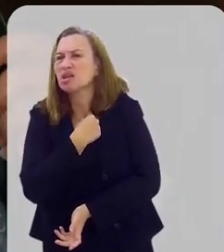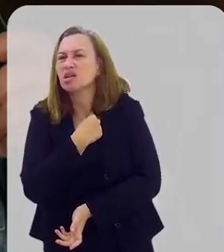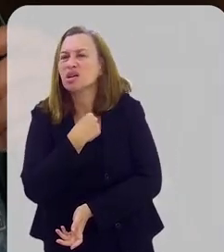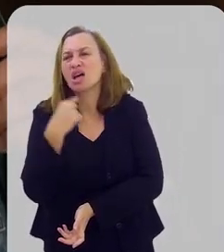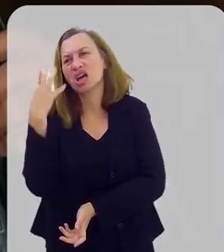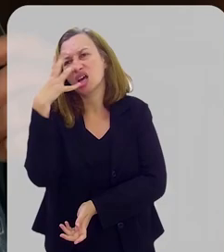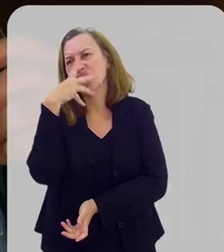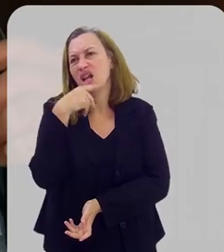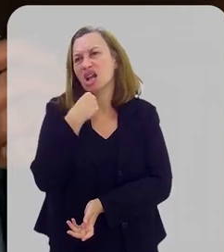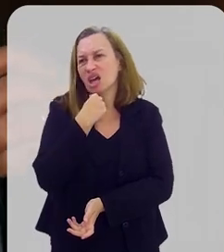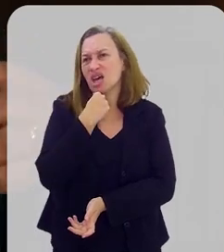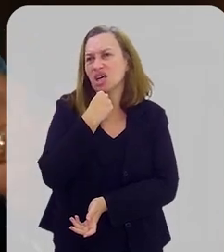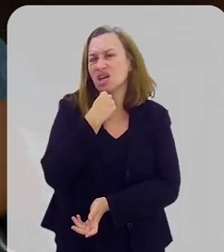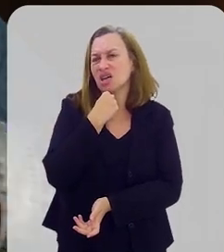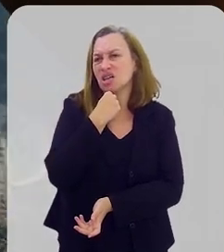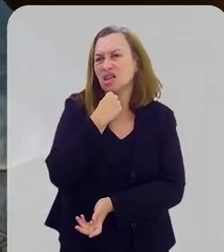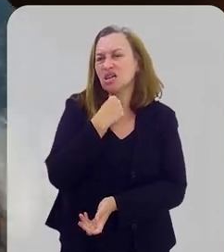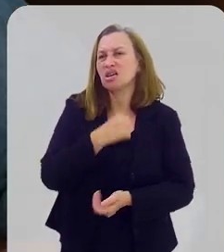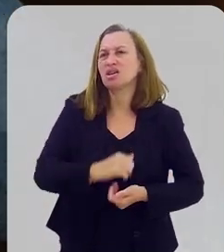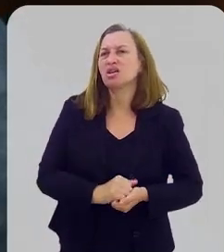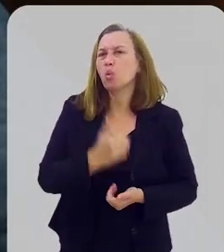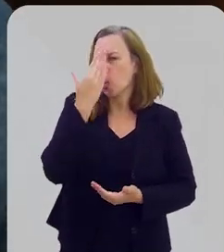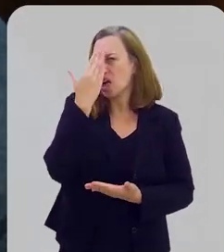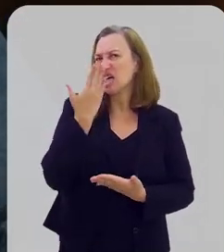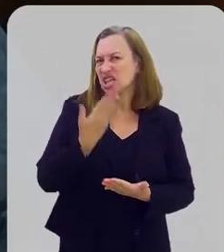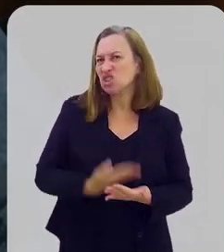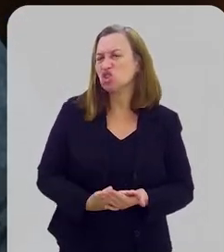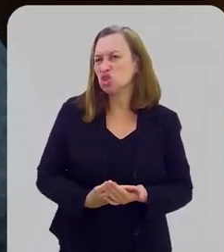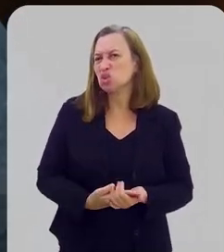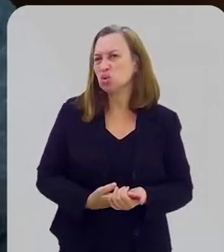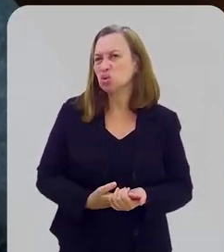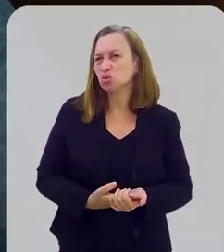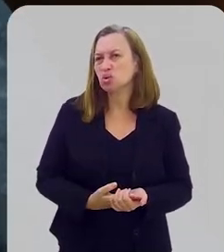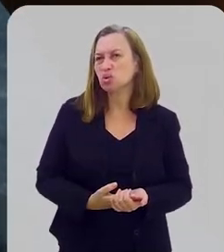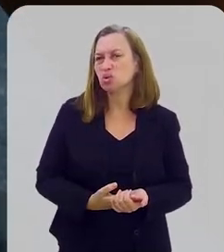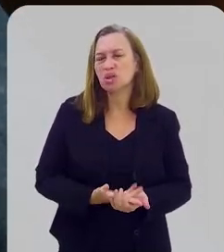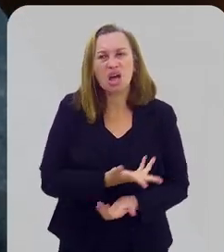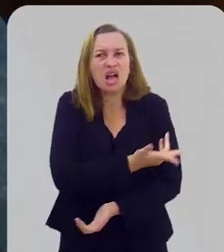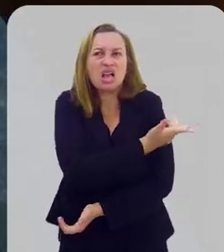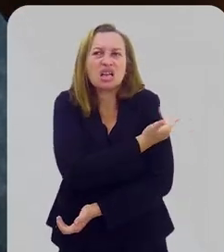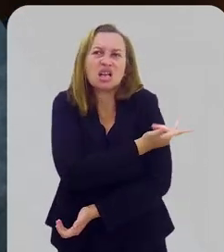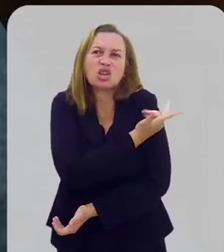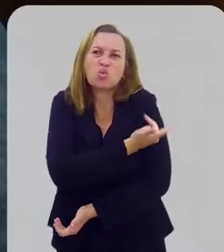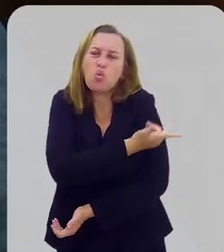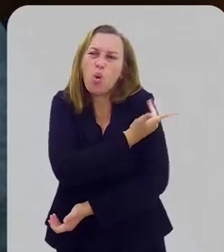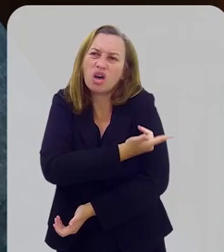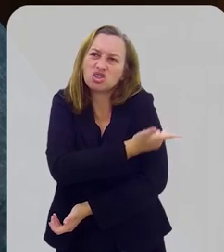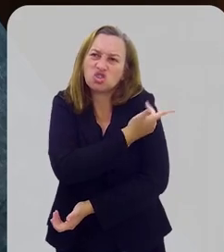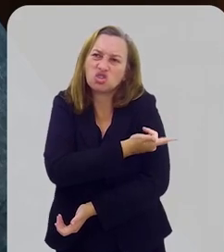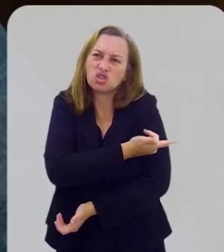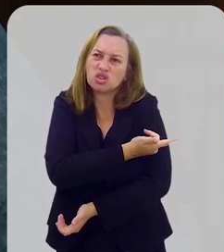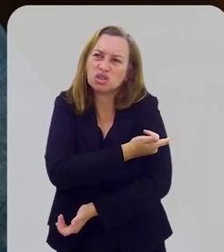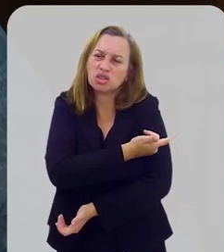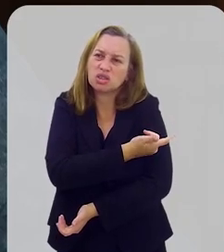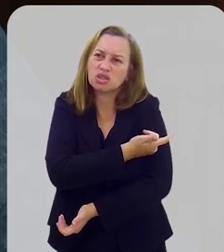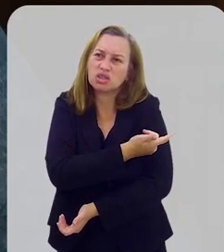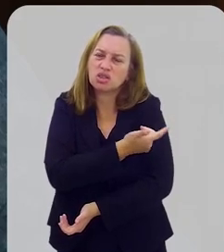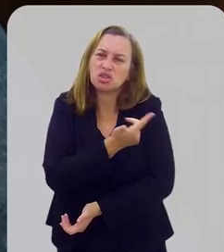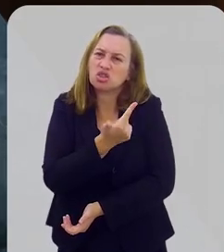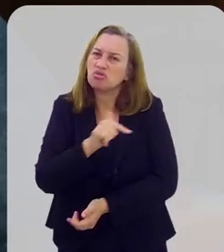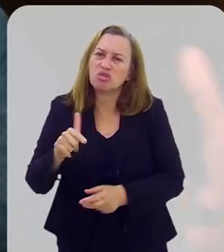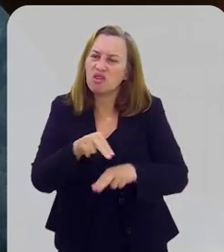aqui no pescoço l tem uma cruz eu eu acredito que é a tatuagem sem